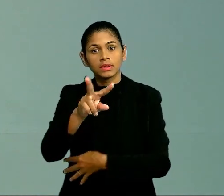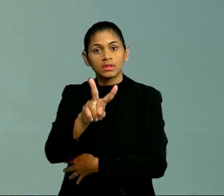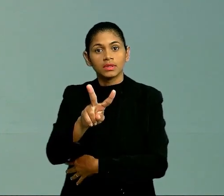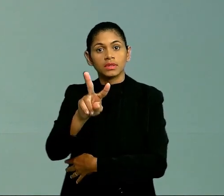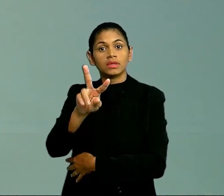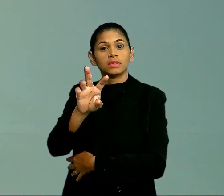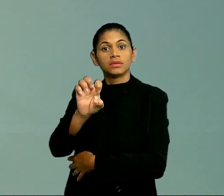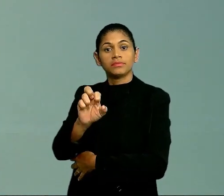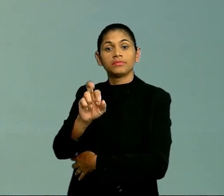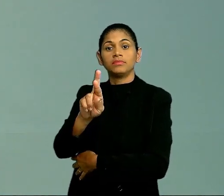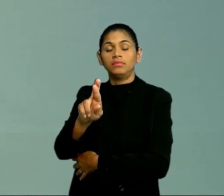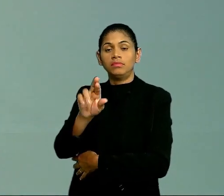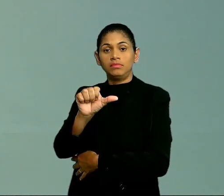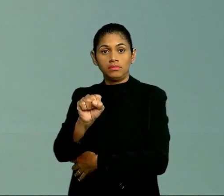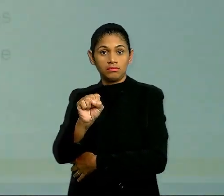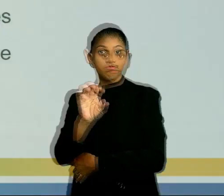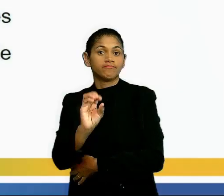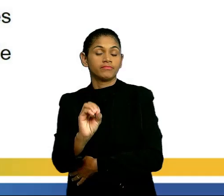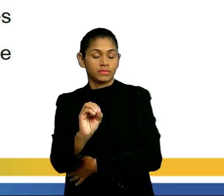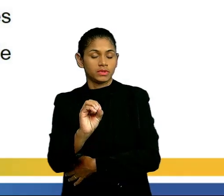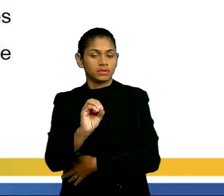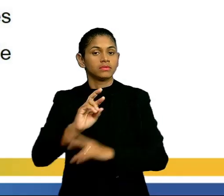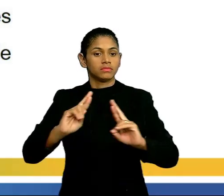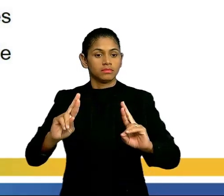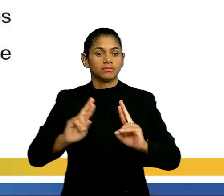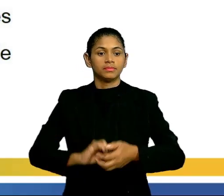como você já deve ter percebido.